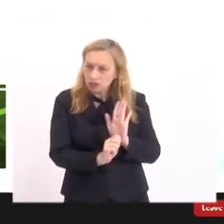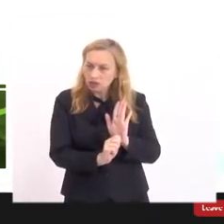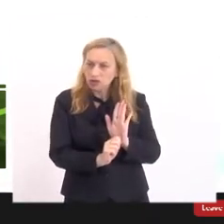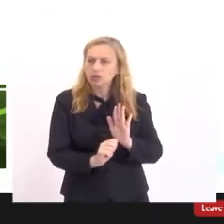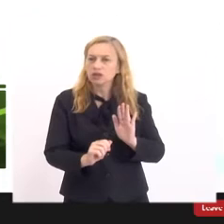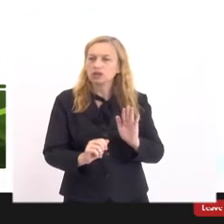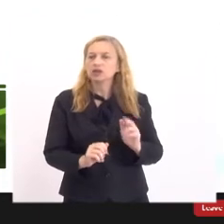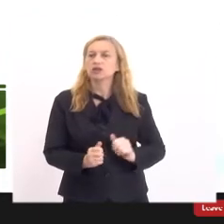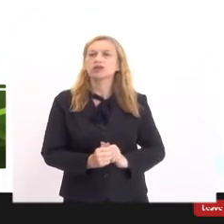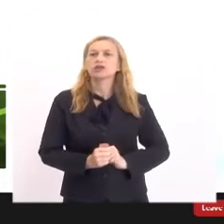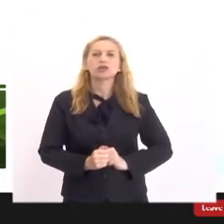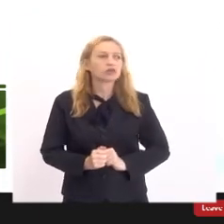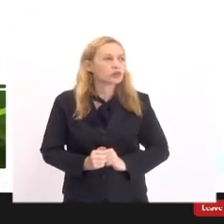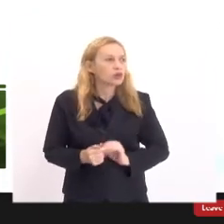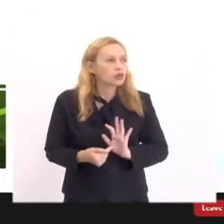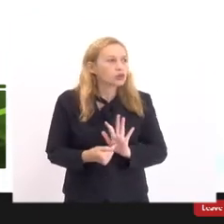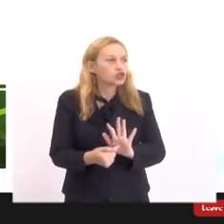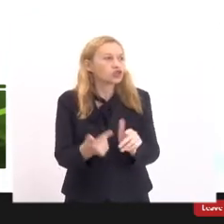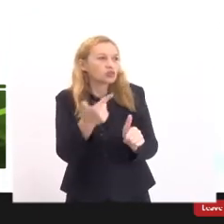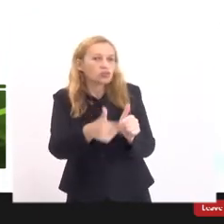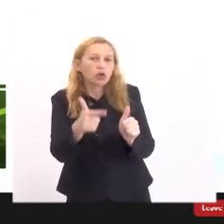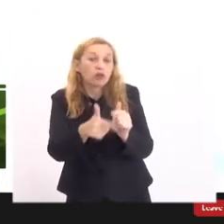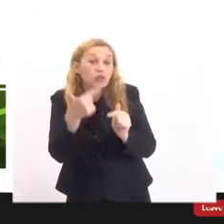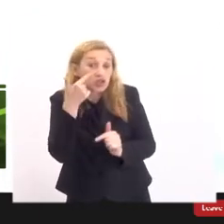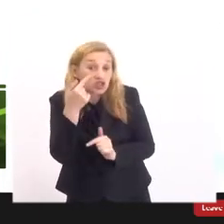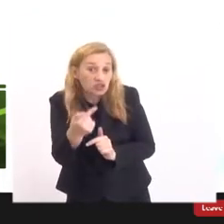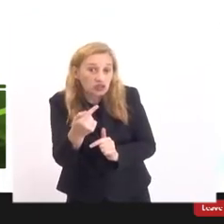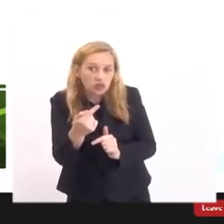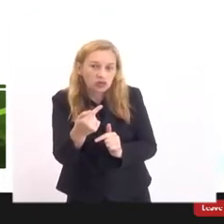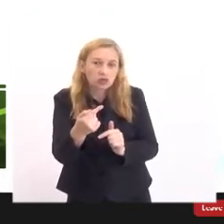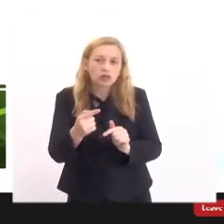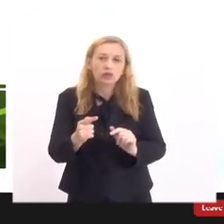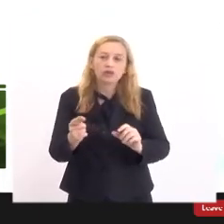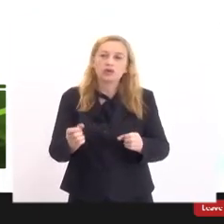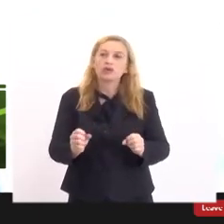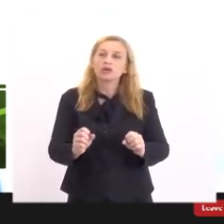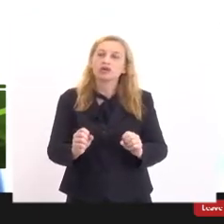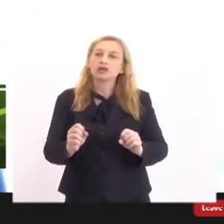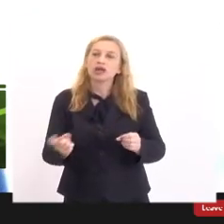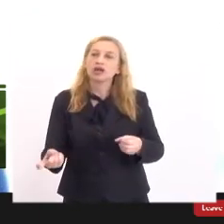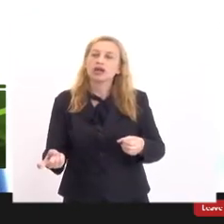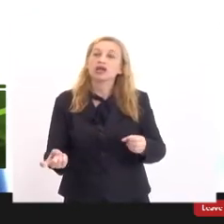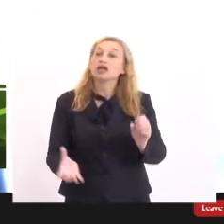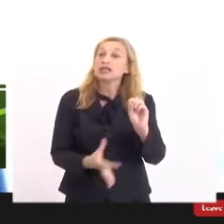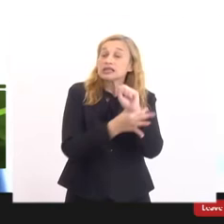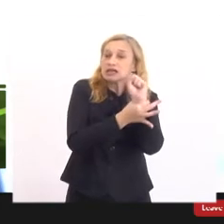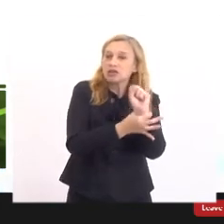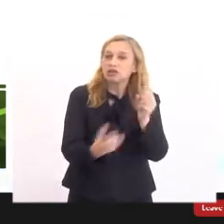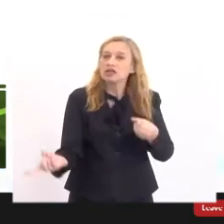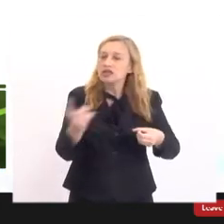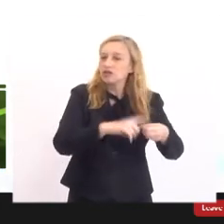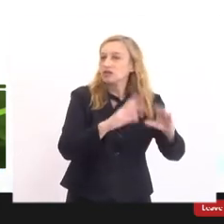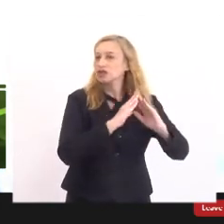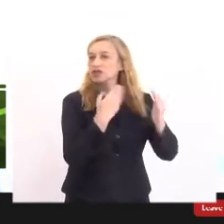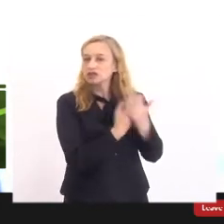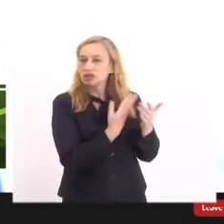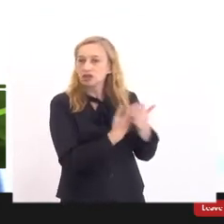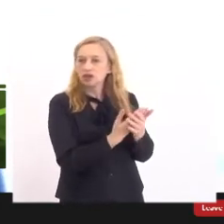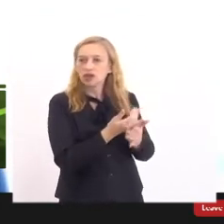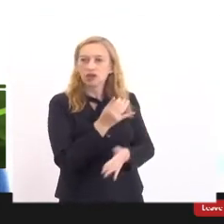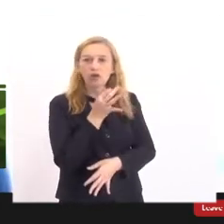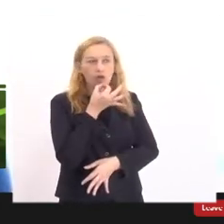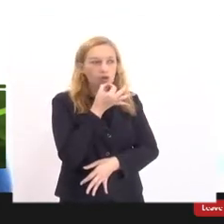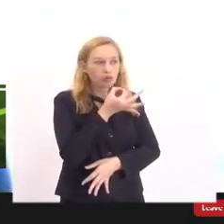escolas, apontando problemas que a gente via para garantir um retorno seguro às unidades educacionais e sugerindo